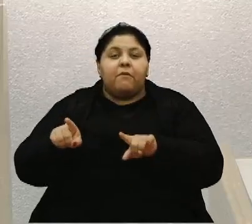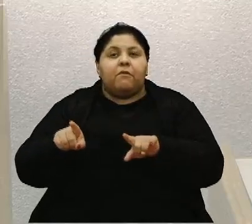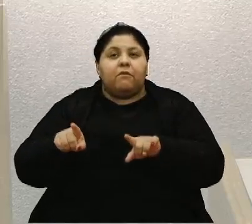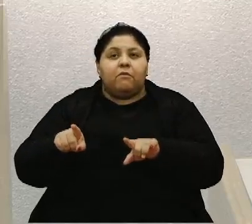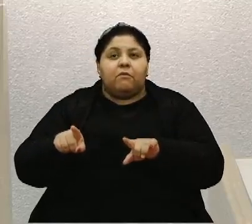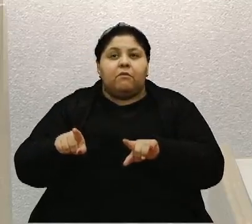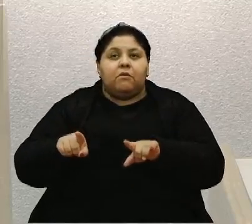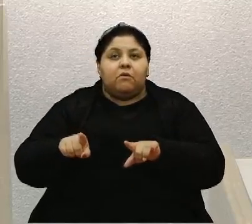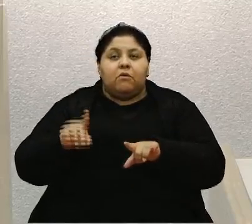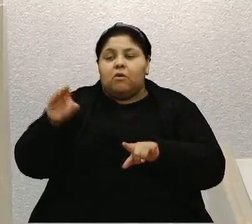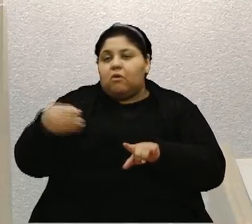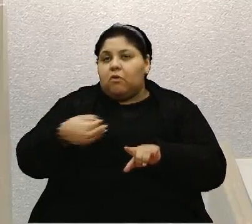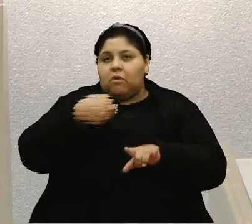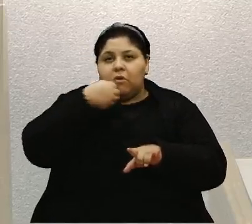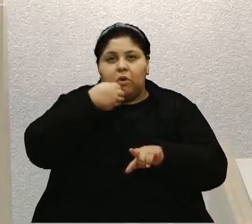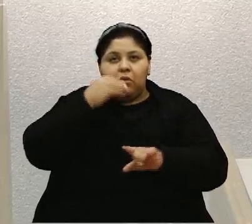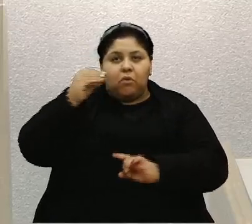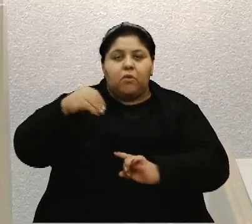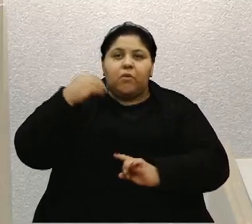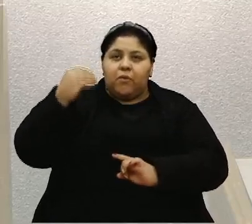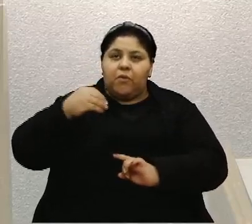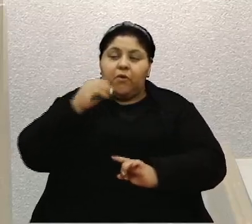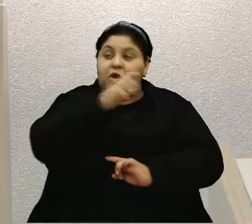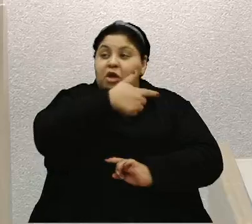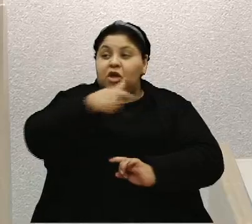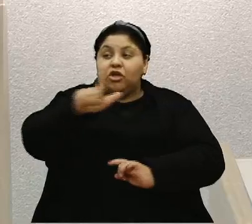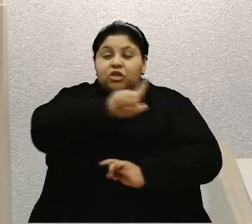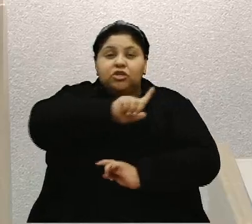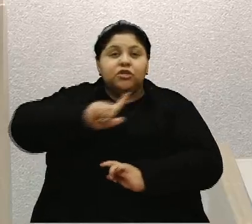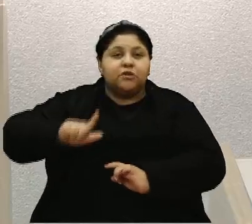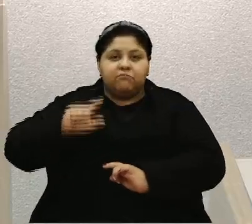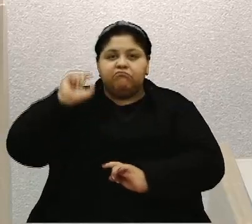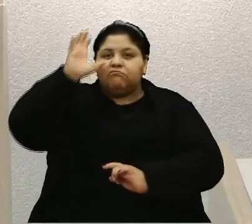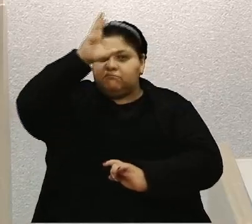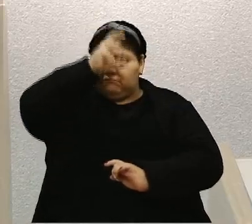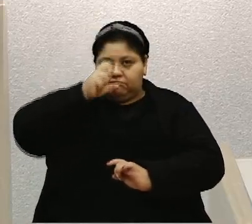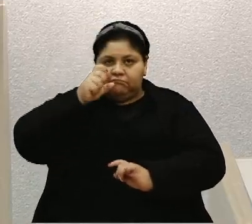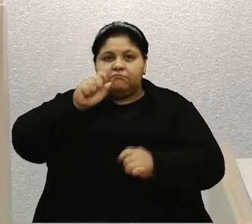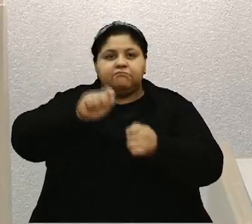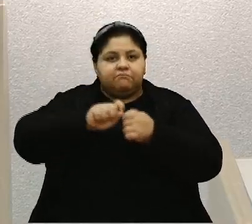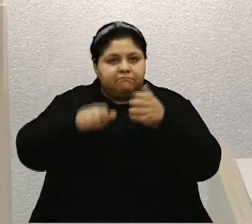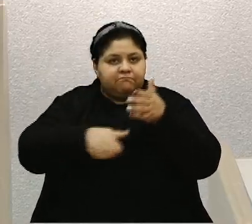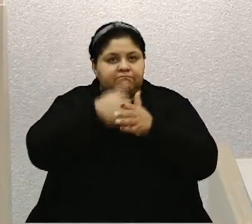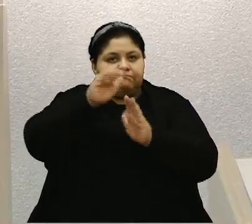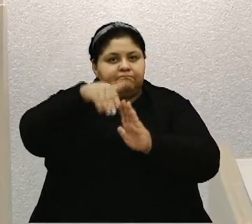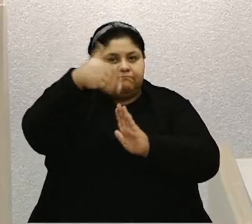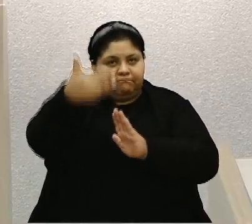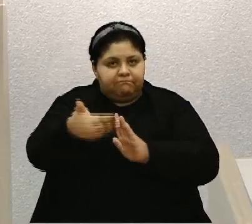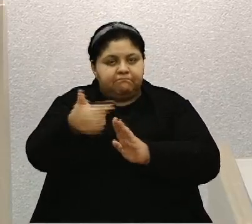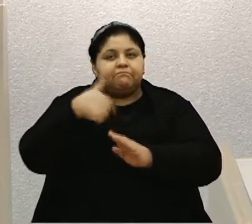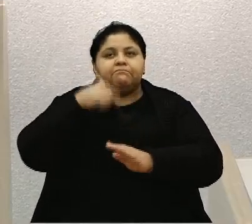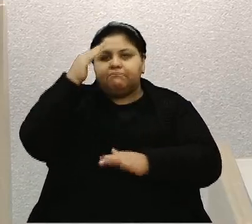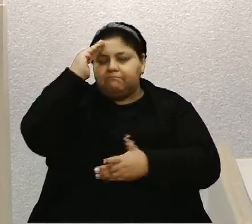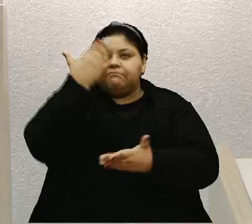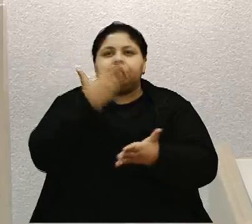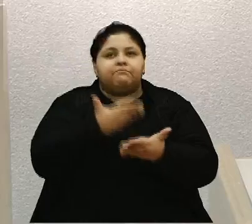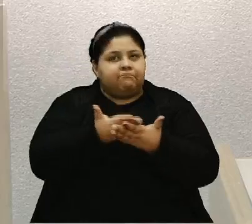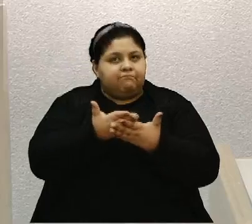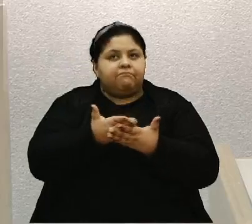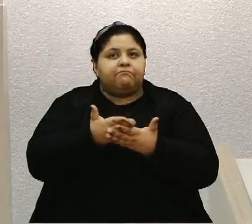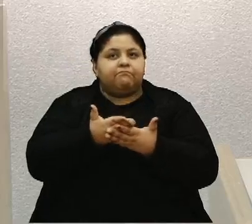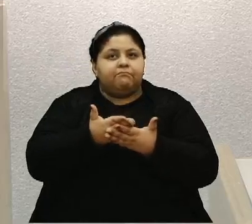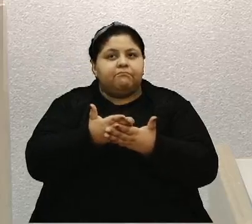com certeza, né, com a experiência de outros governos, se aprende e se faz melhor nas próximas, e tenho certeza que com isso a gente vai